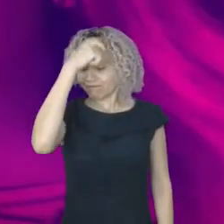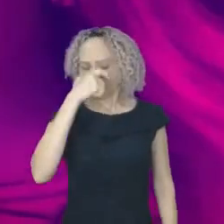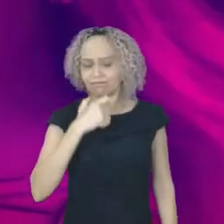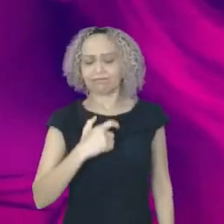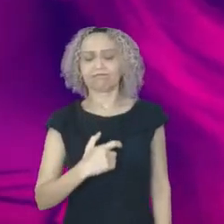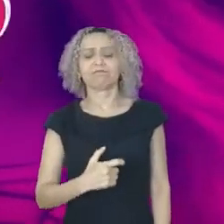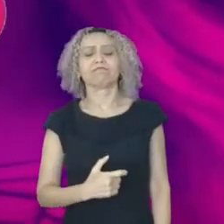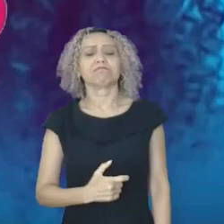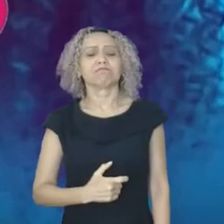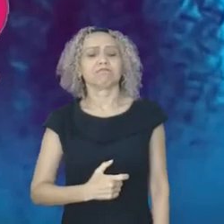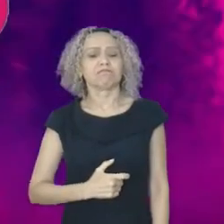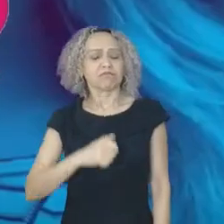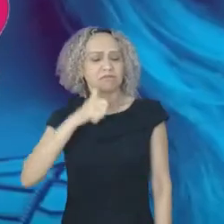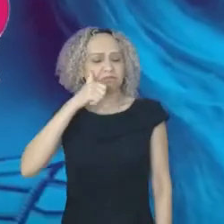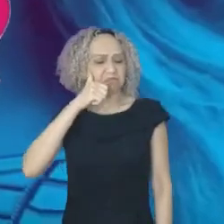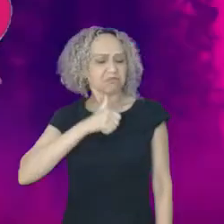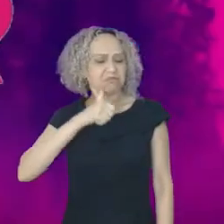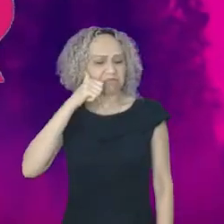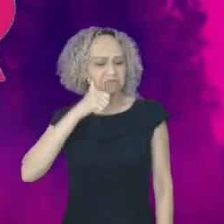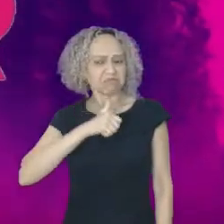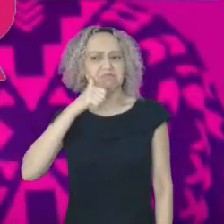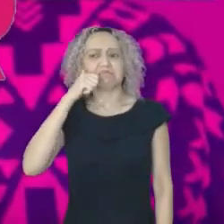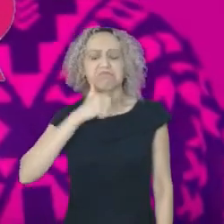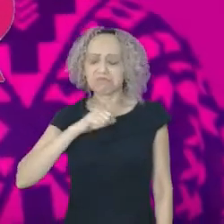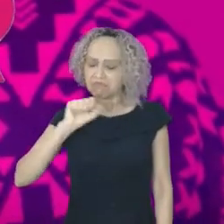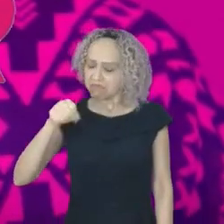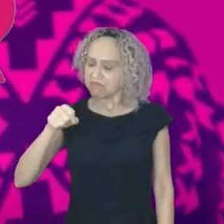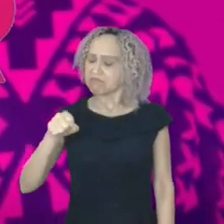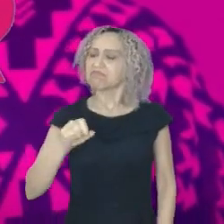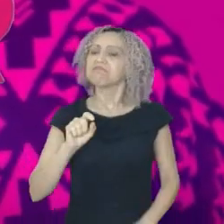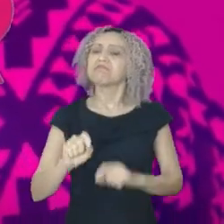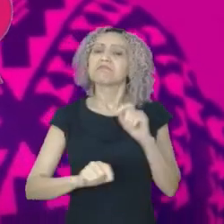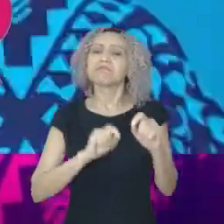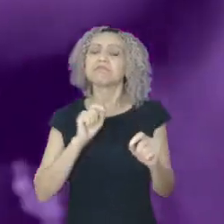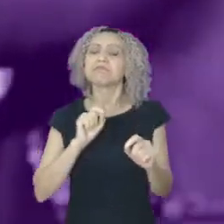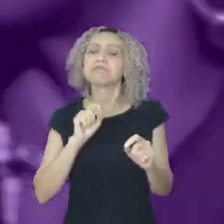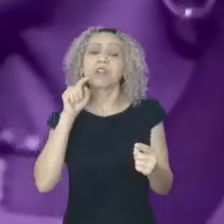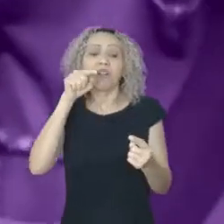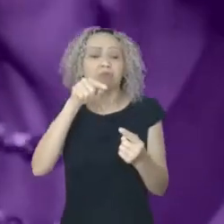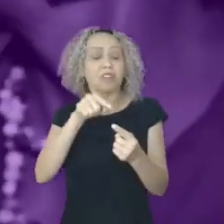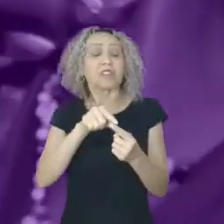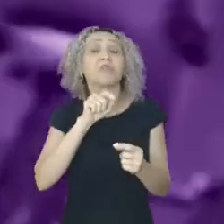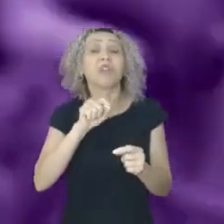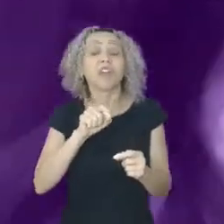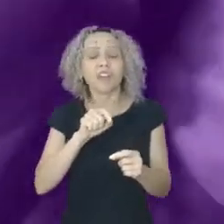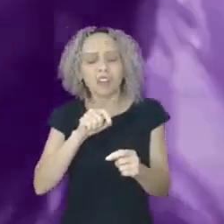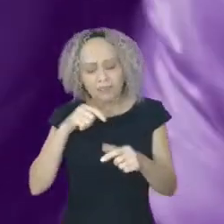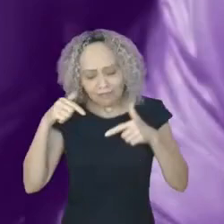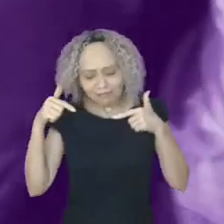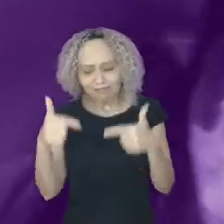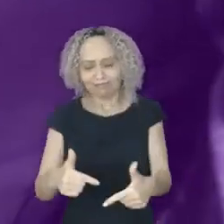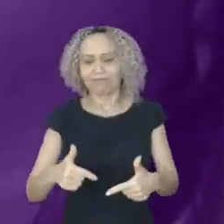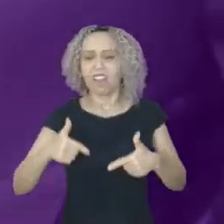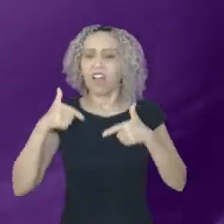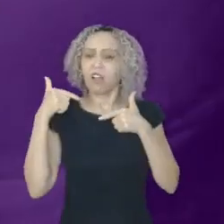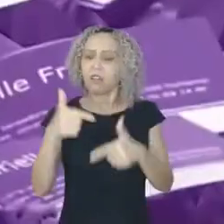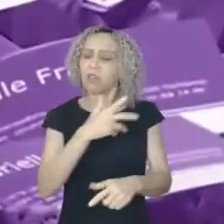Porque eu sou mulher pra fazer